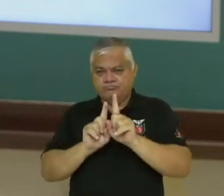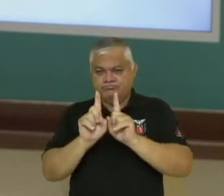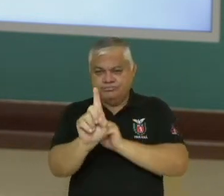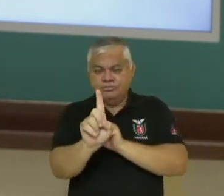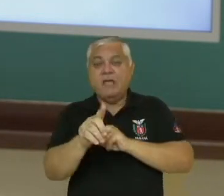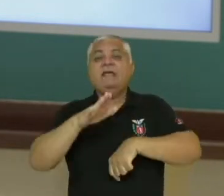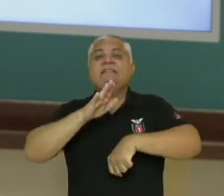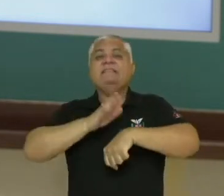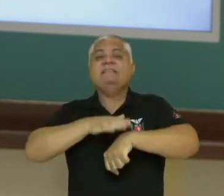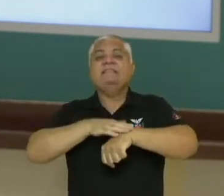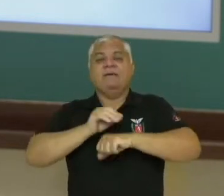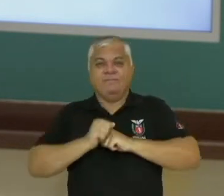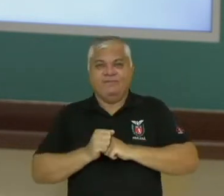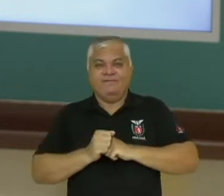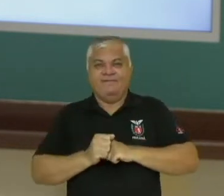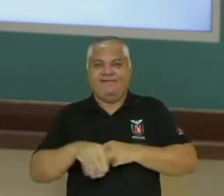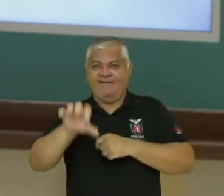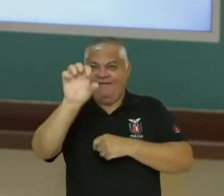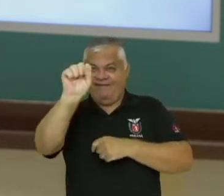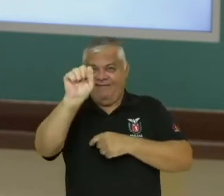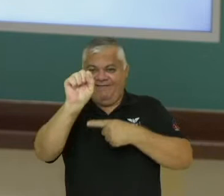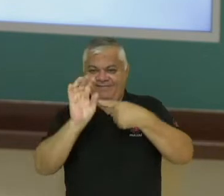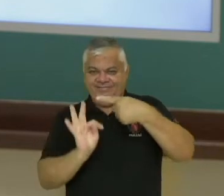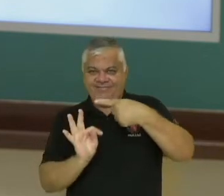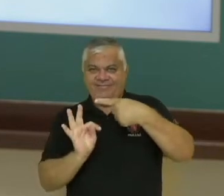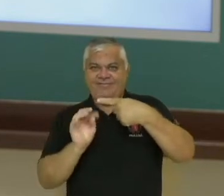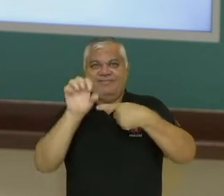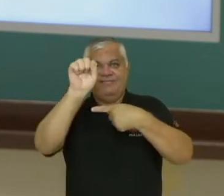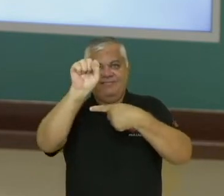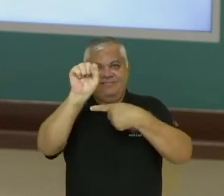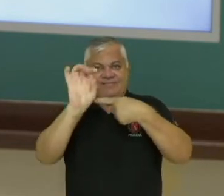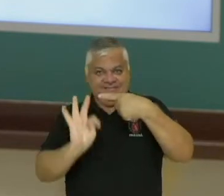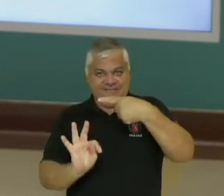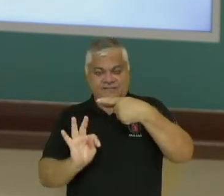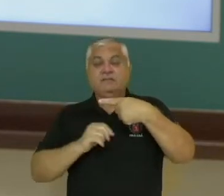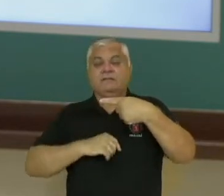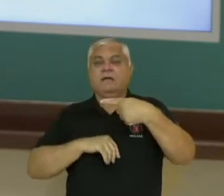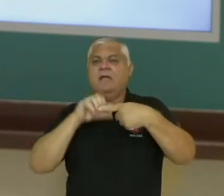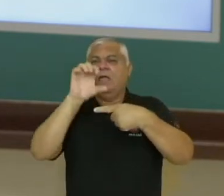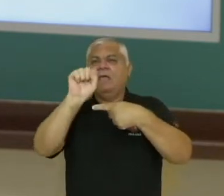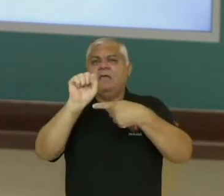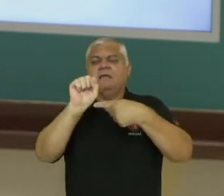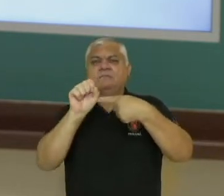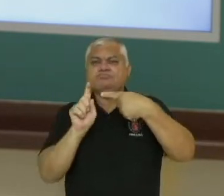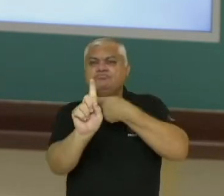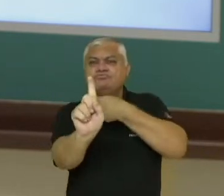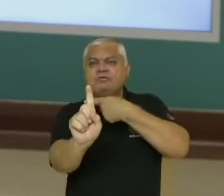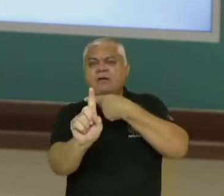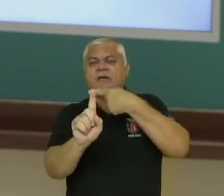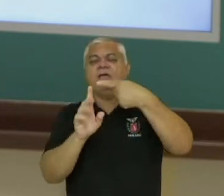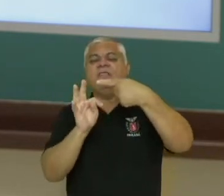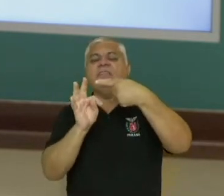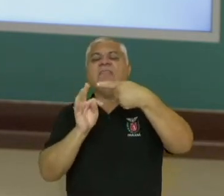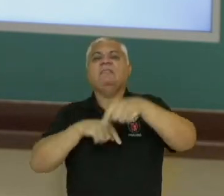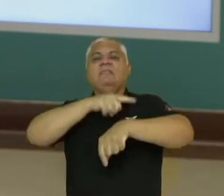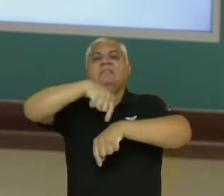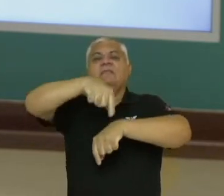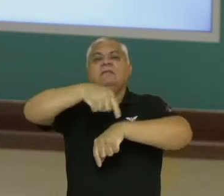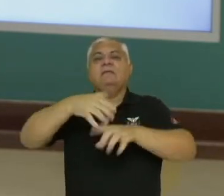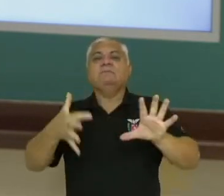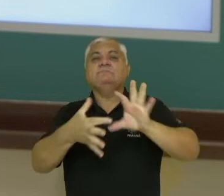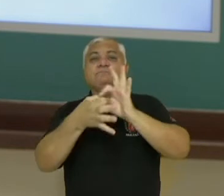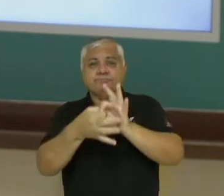tempo percorrido. Percebam que a questão do deslocamento e do tempo, né, eles têm uma relação